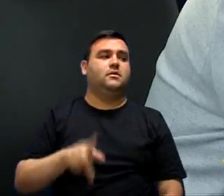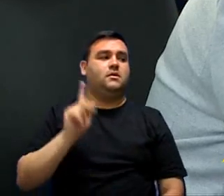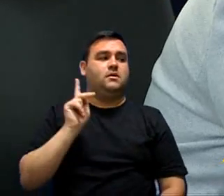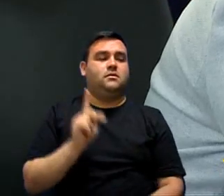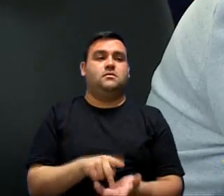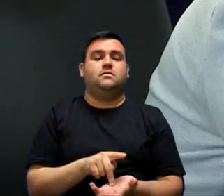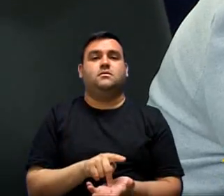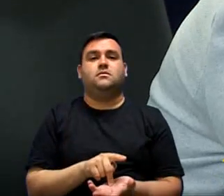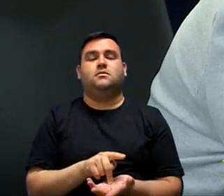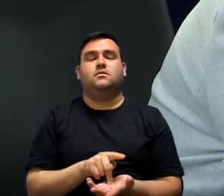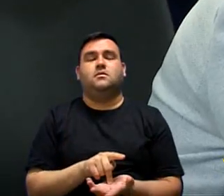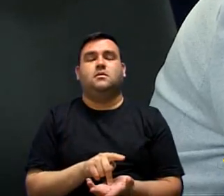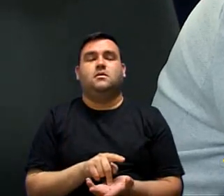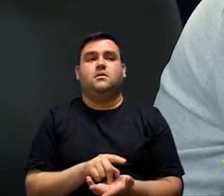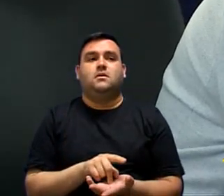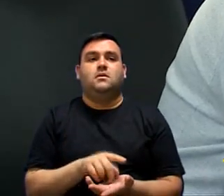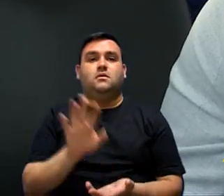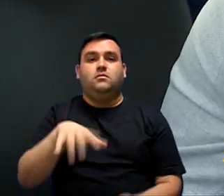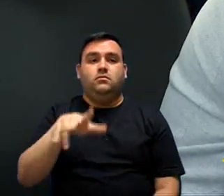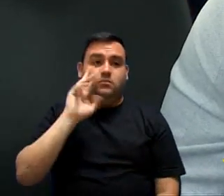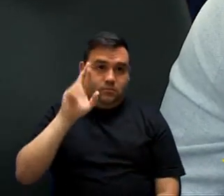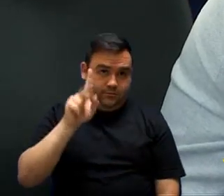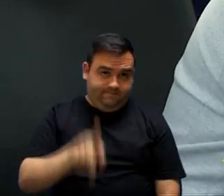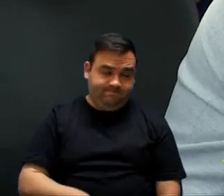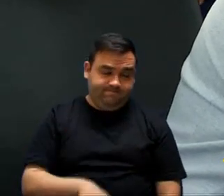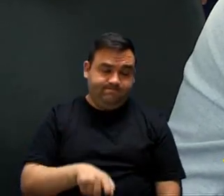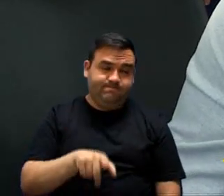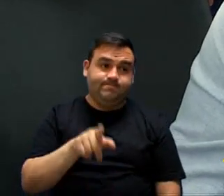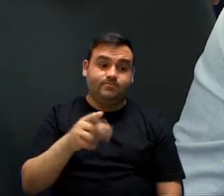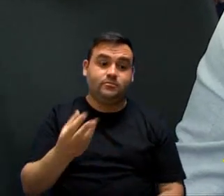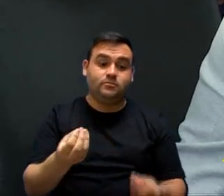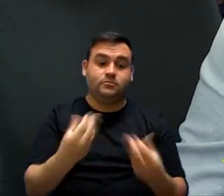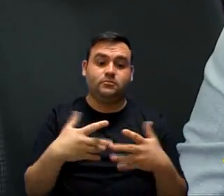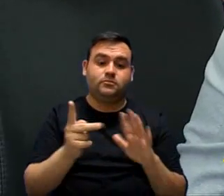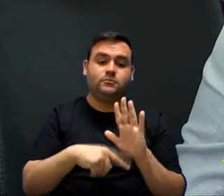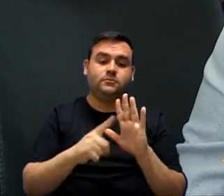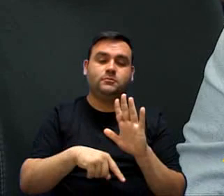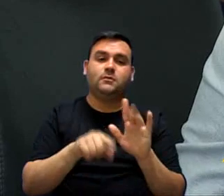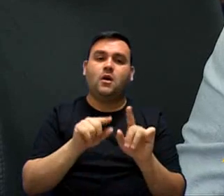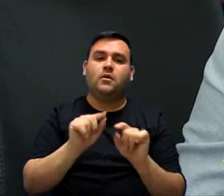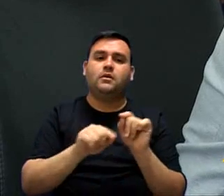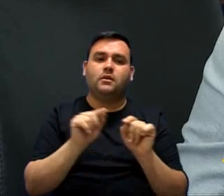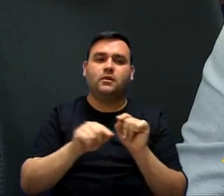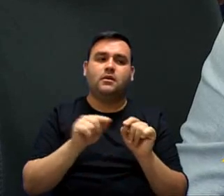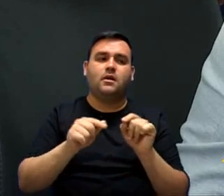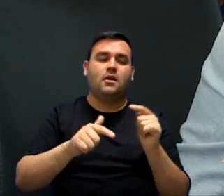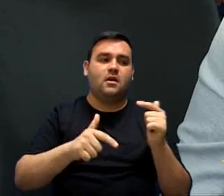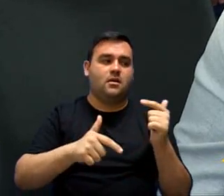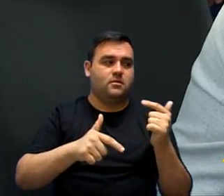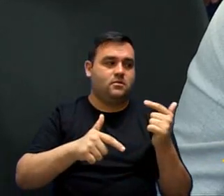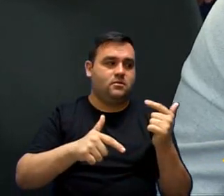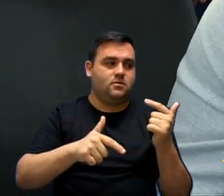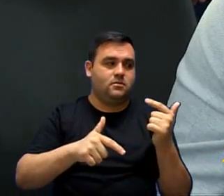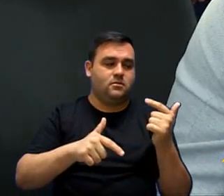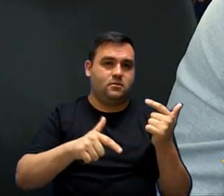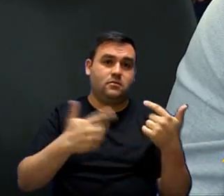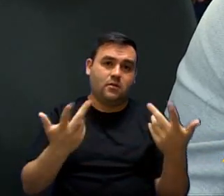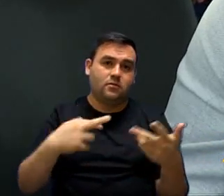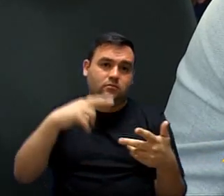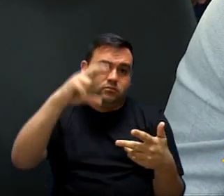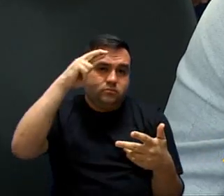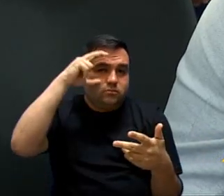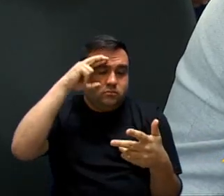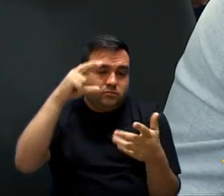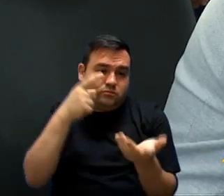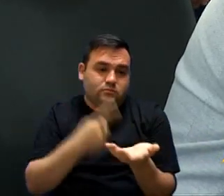É verdade, não tem. Senhor presidente, na verdade, quem mandou esse projeto lá para cá foi um trabalho... Foi um